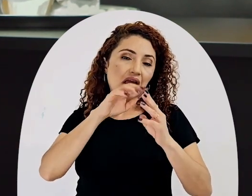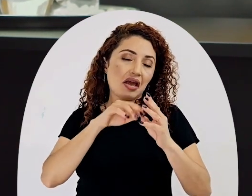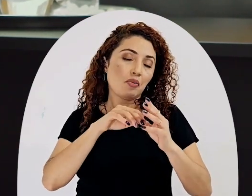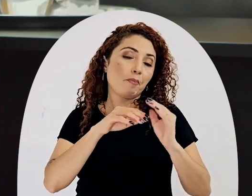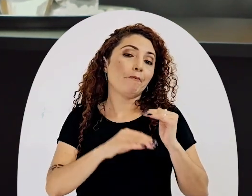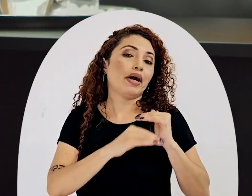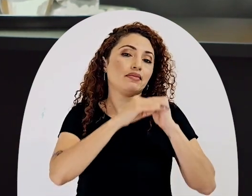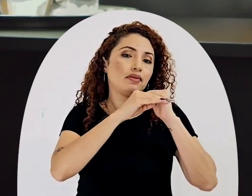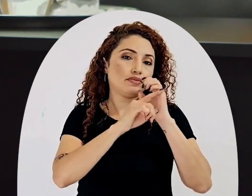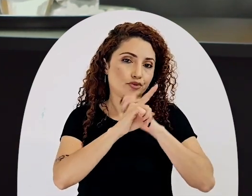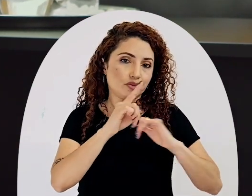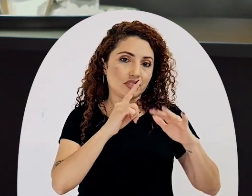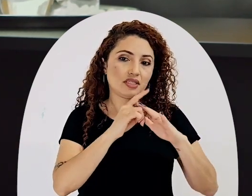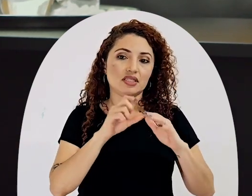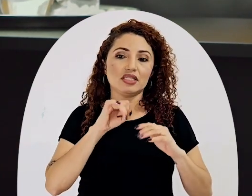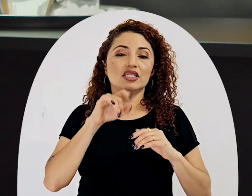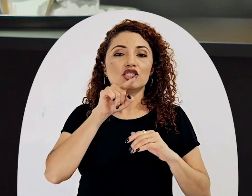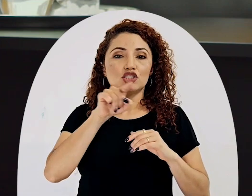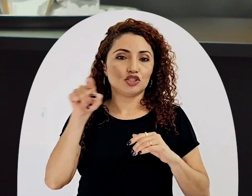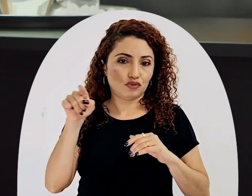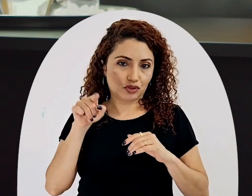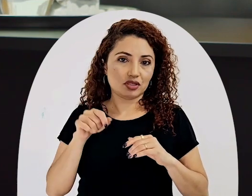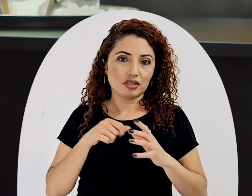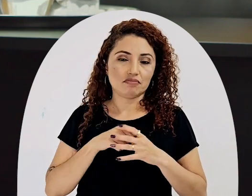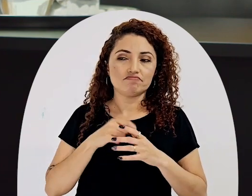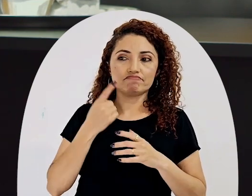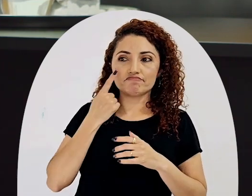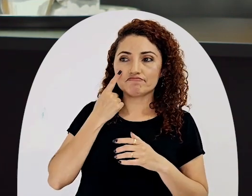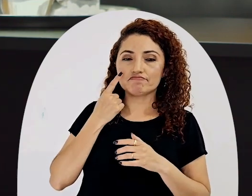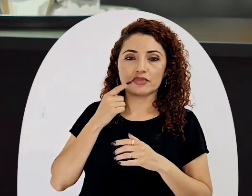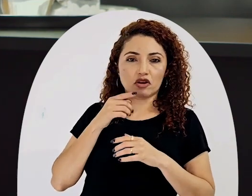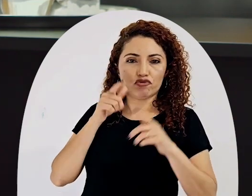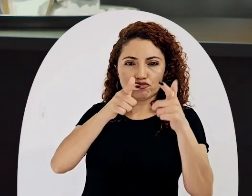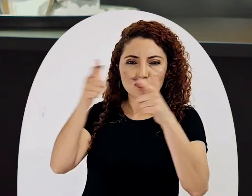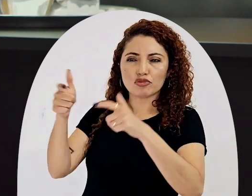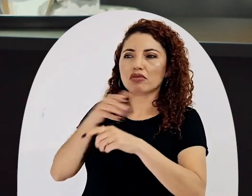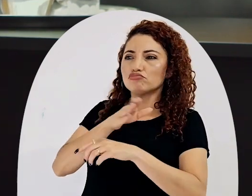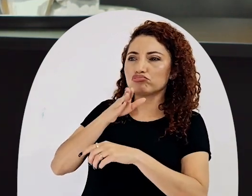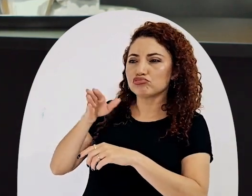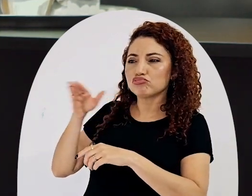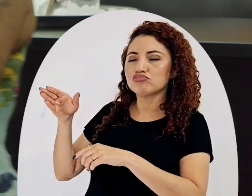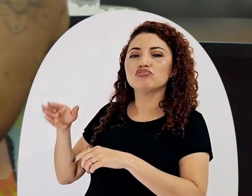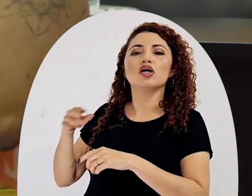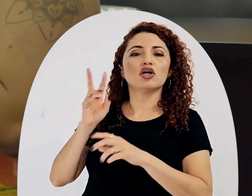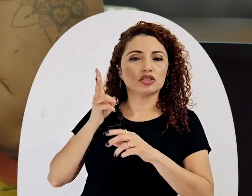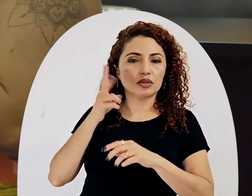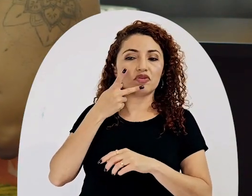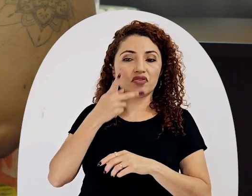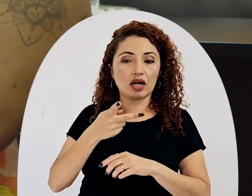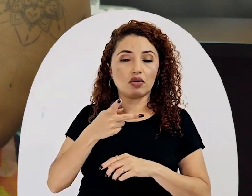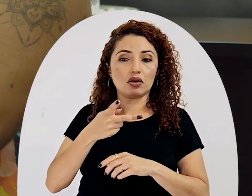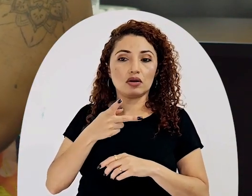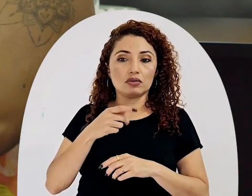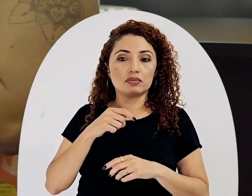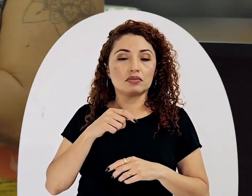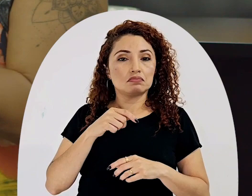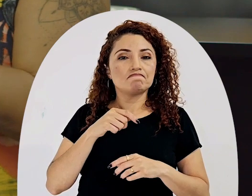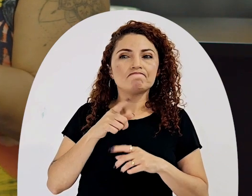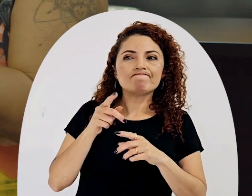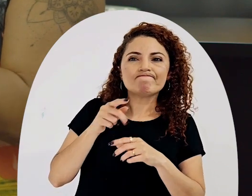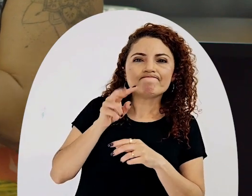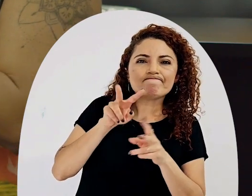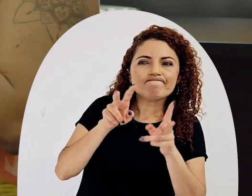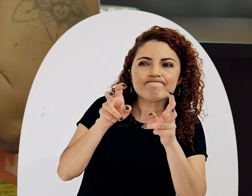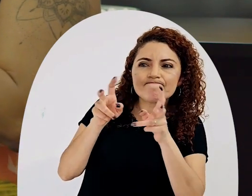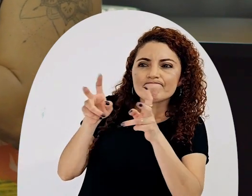Se você fizer o teste do pescoço em algum dos espaços que você frequentar, eu sempre digo que eu faço isso, eu faço essa leitura, e